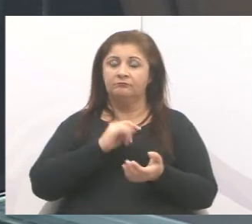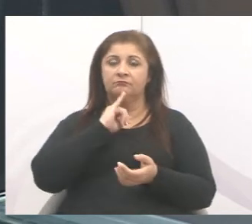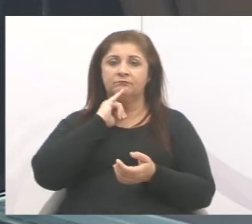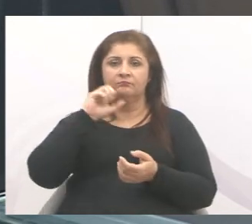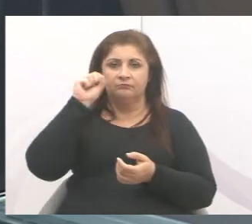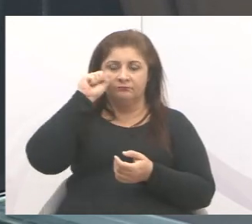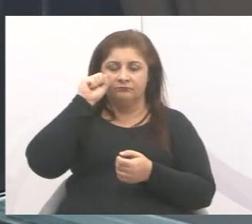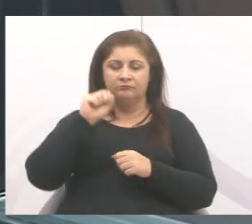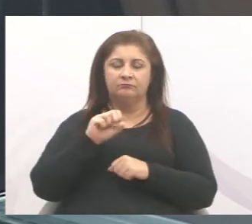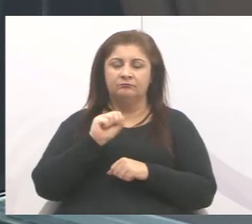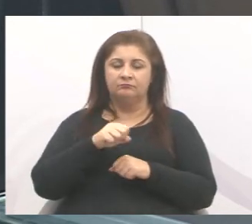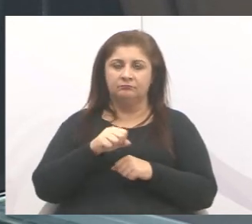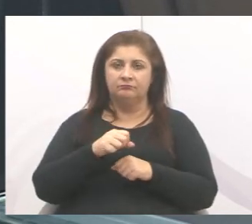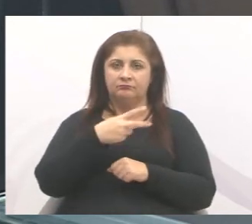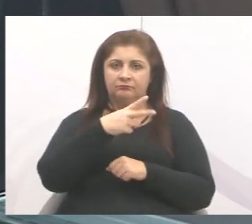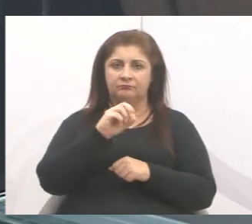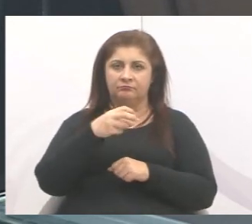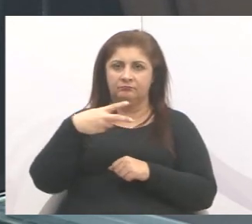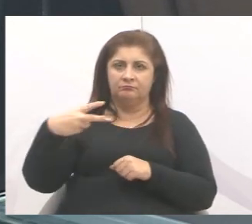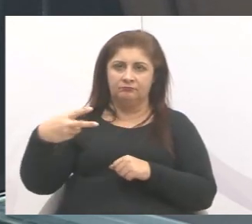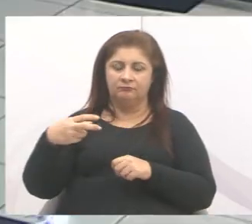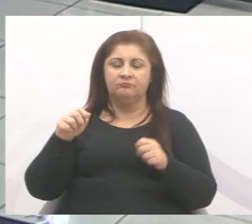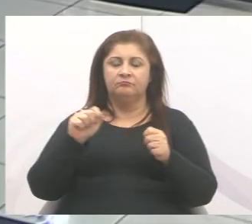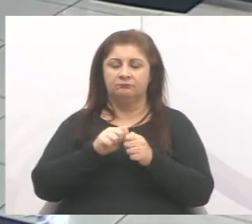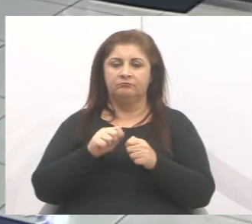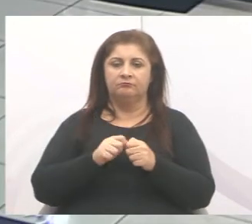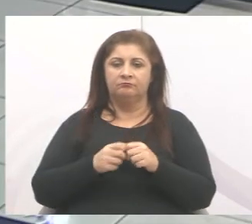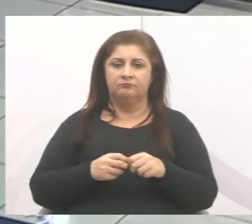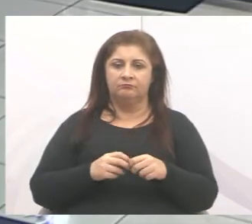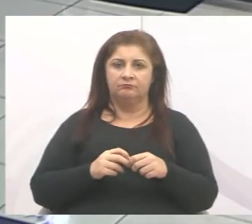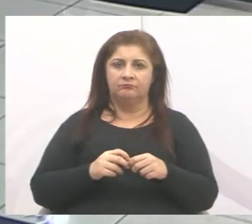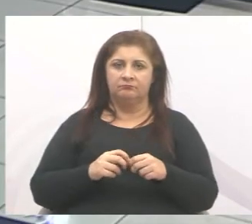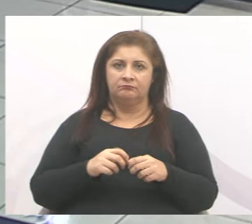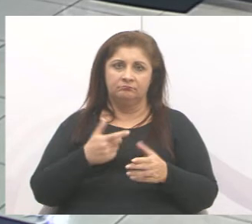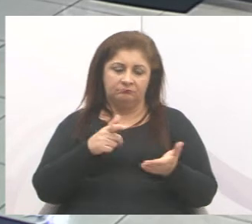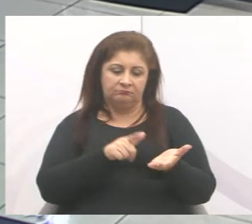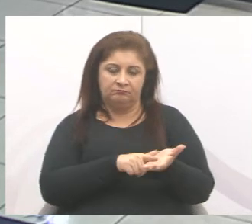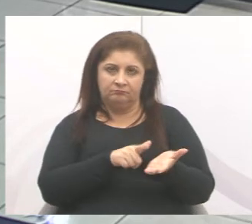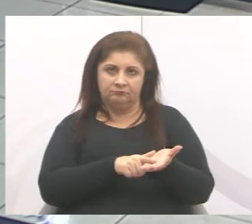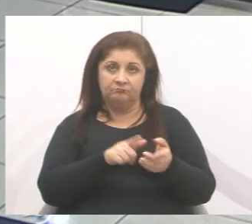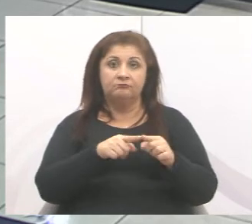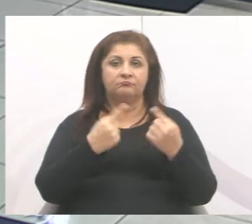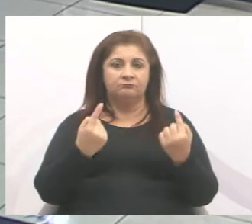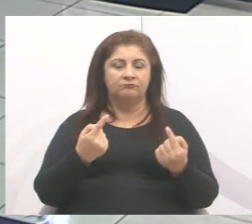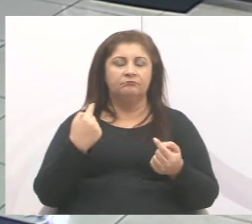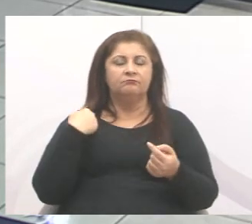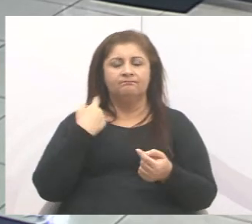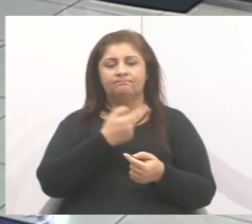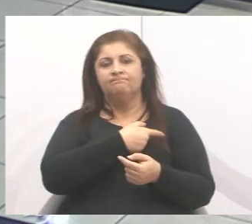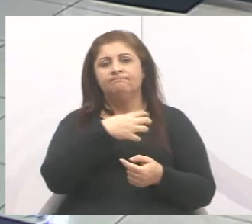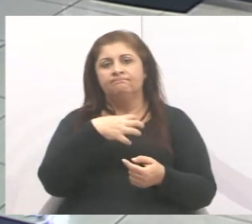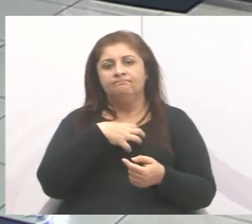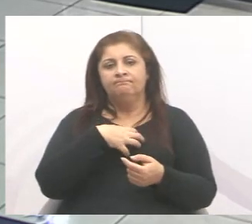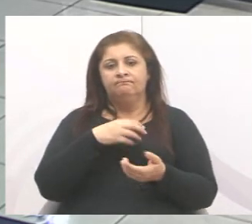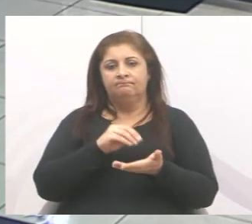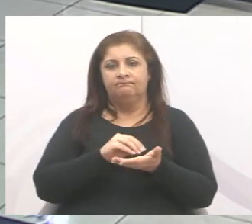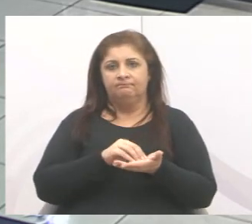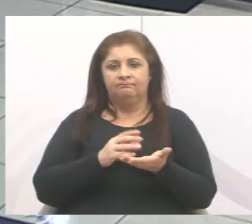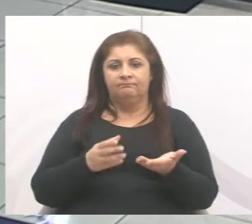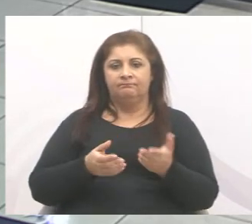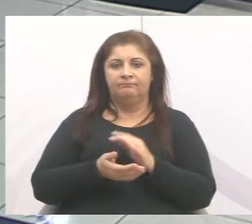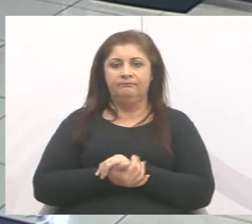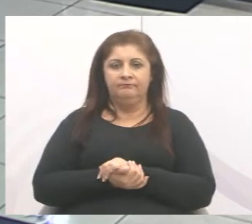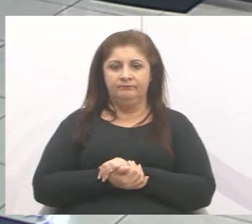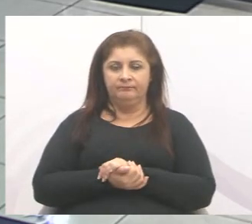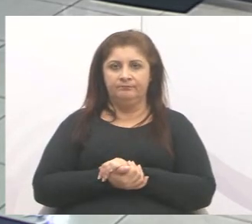ele irá cumprir em 2022. Então, não está aqui, mas a gente realmente sente a falta dessa colocação